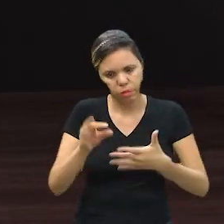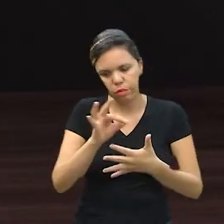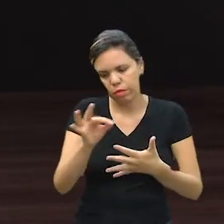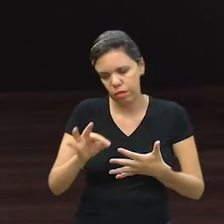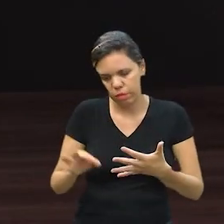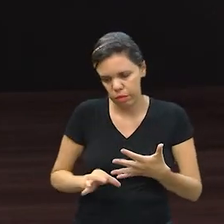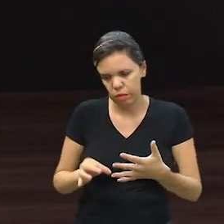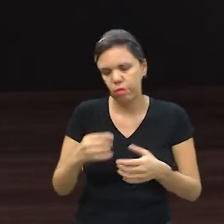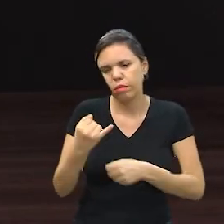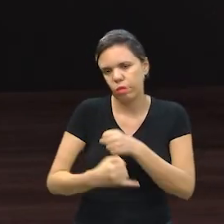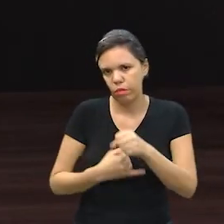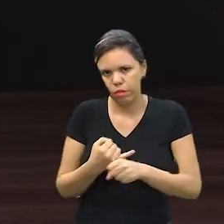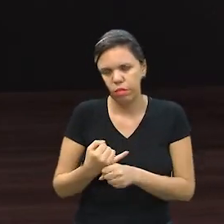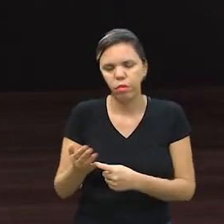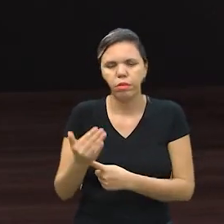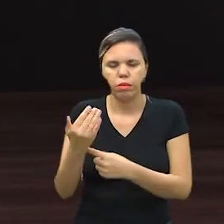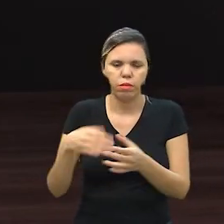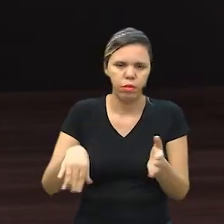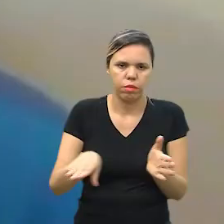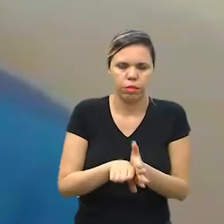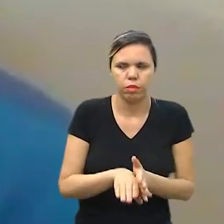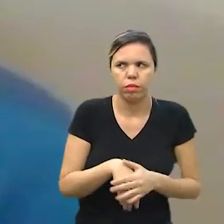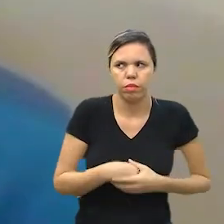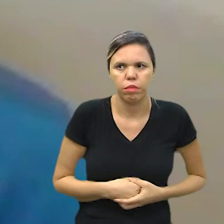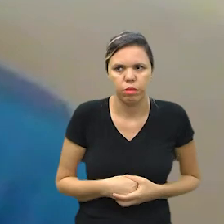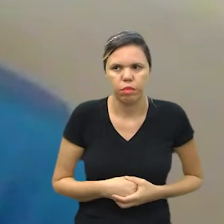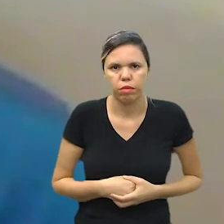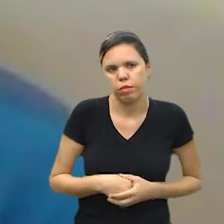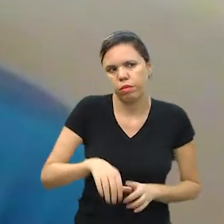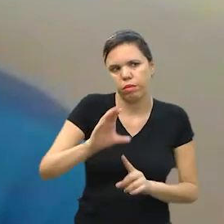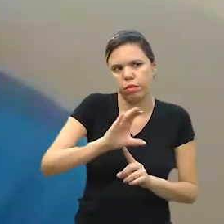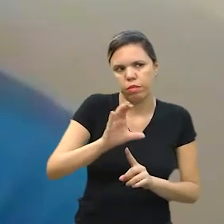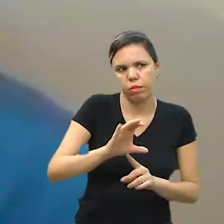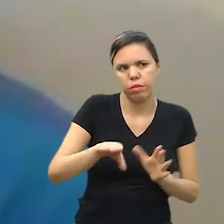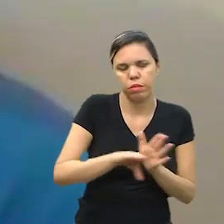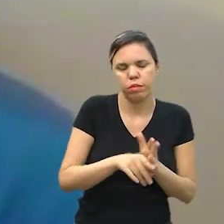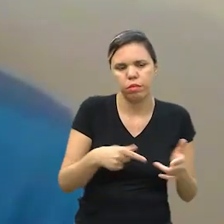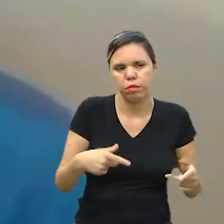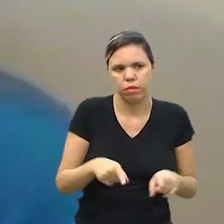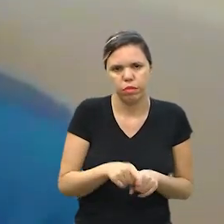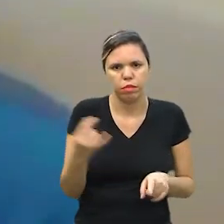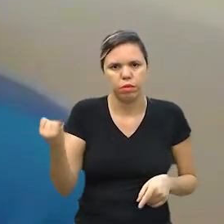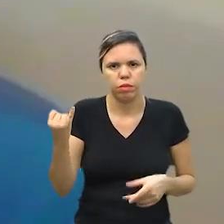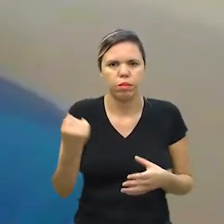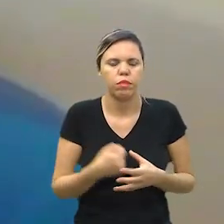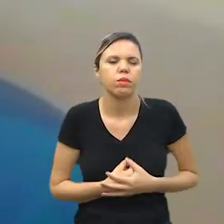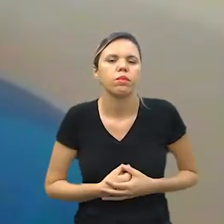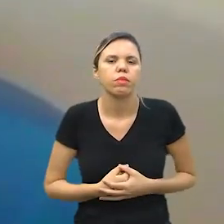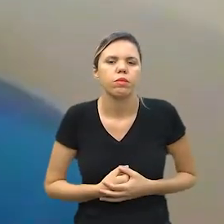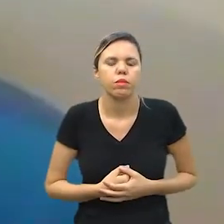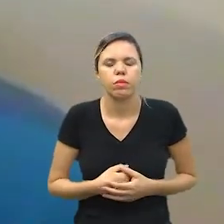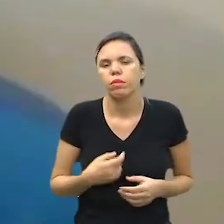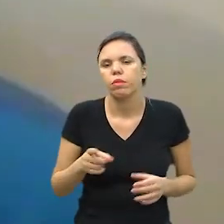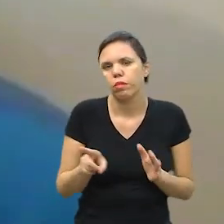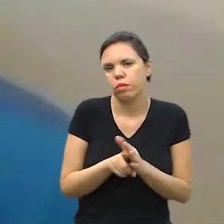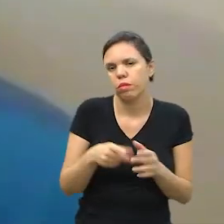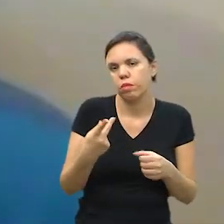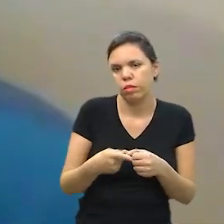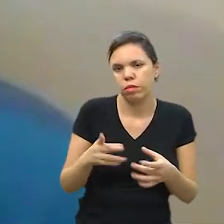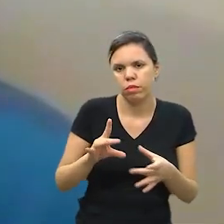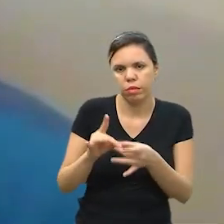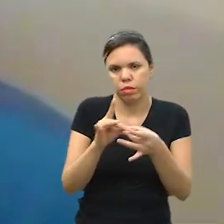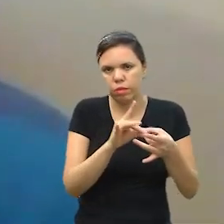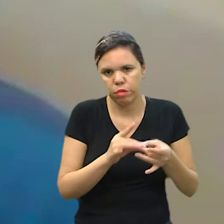com todos esses aparatos digitais. Para chegar, né, até o consumidor, aí uma coisa que é muito importante é que o produtor